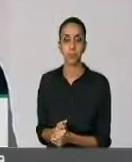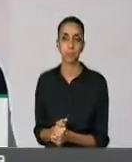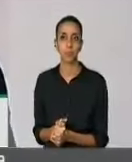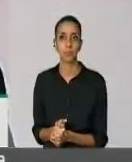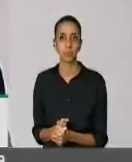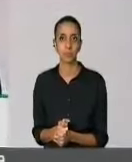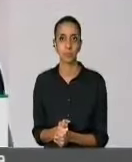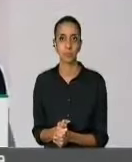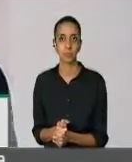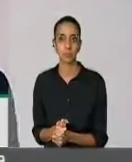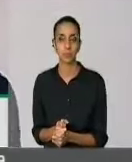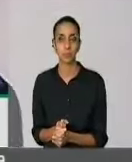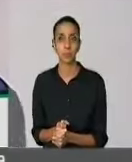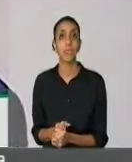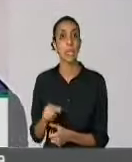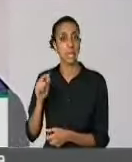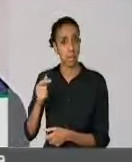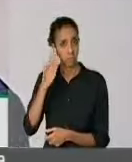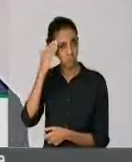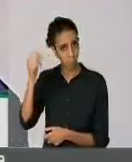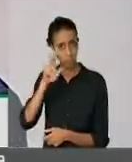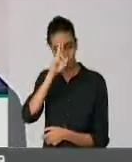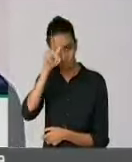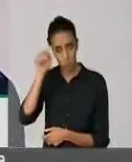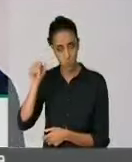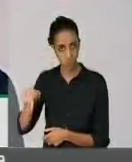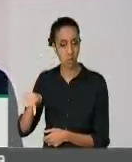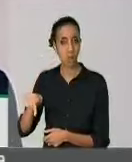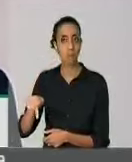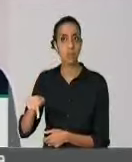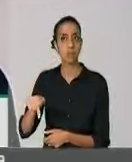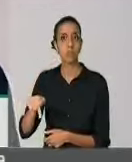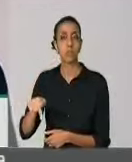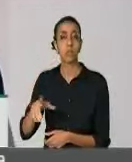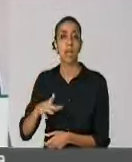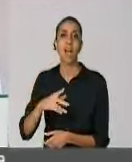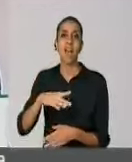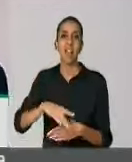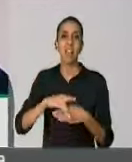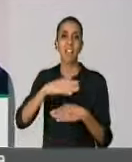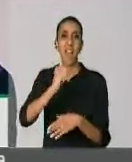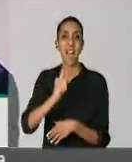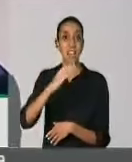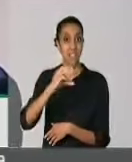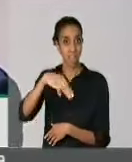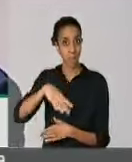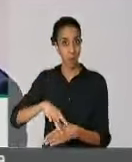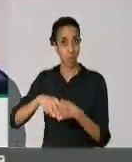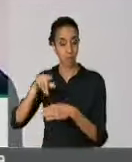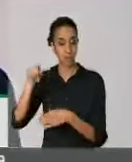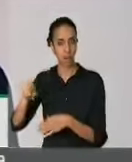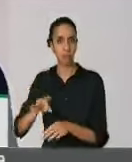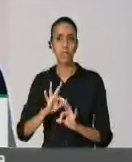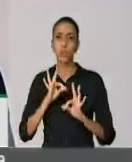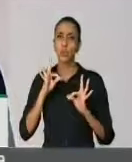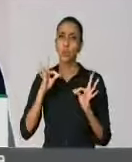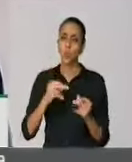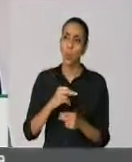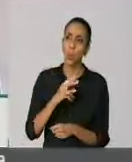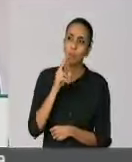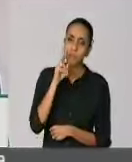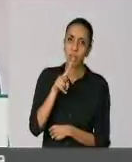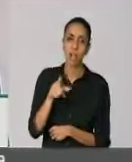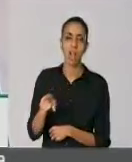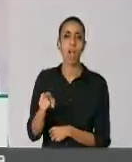no governo Municipal liderado pelo ACM que todos identificam Simão filho